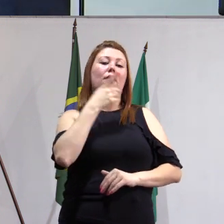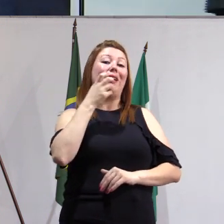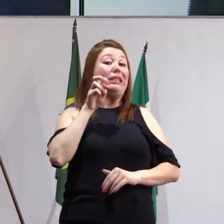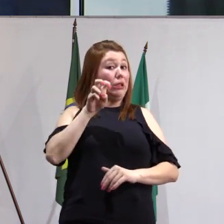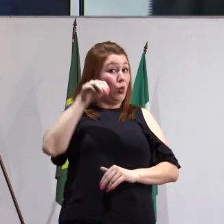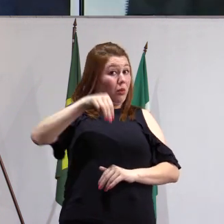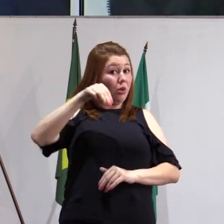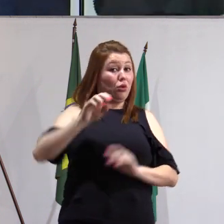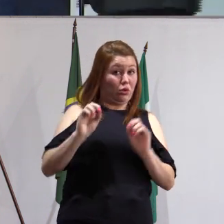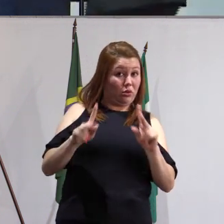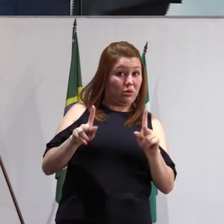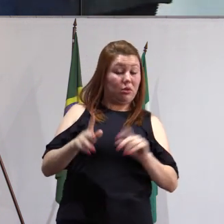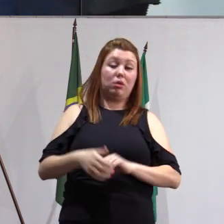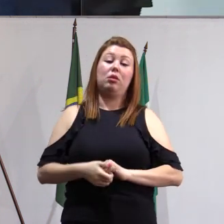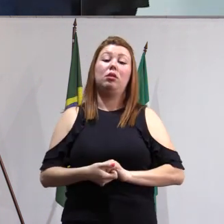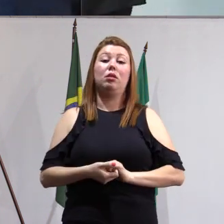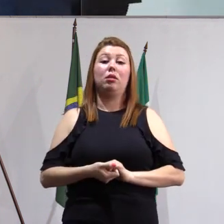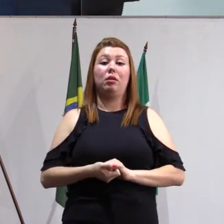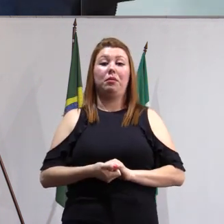Obrigado.